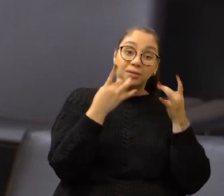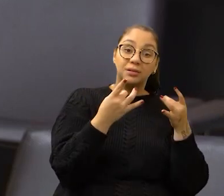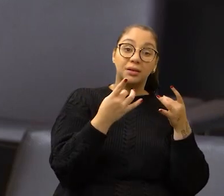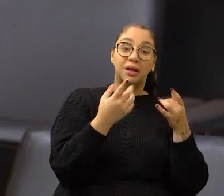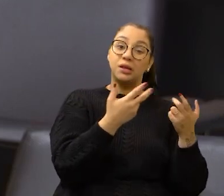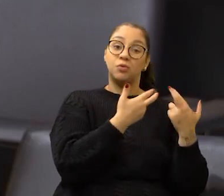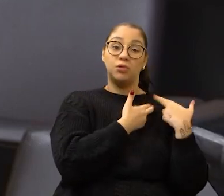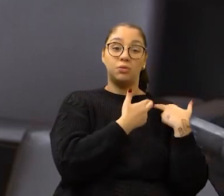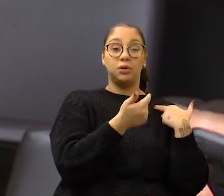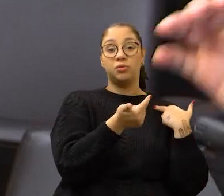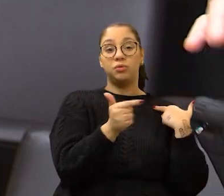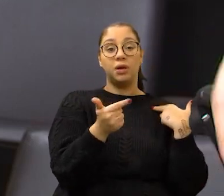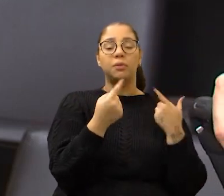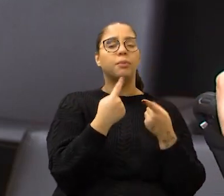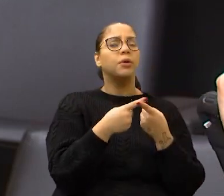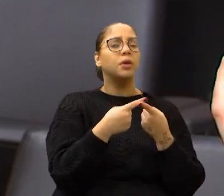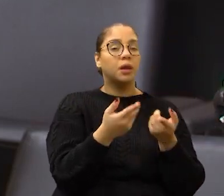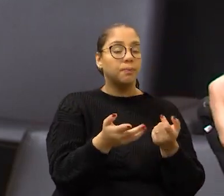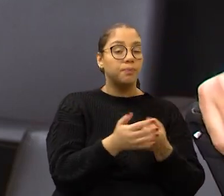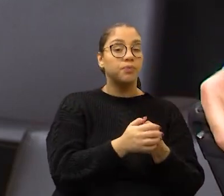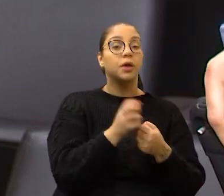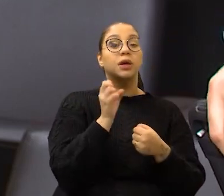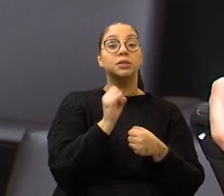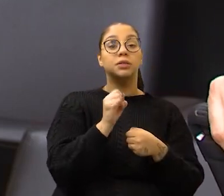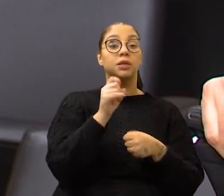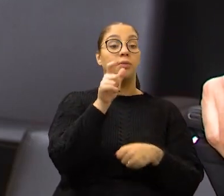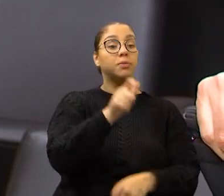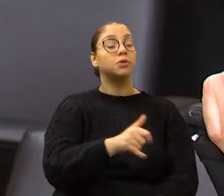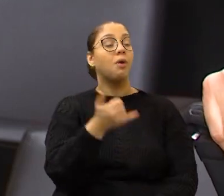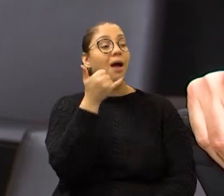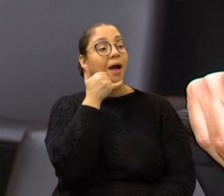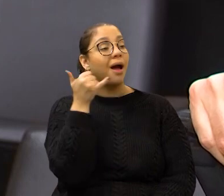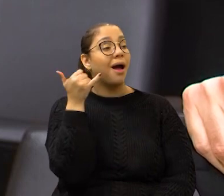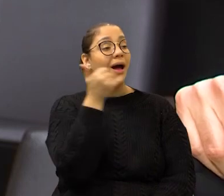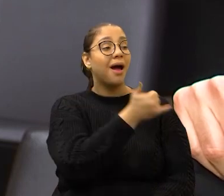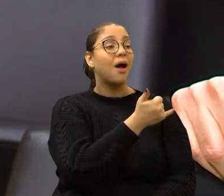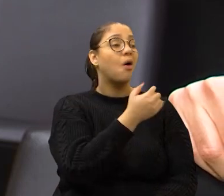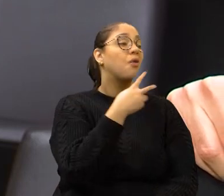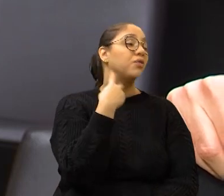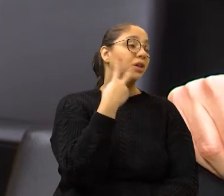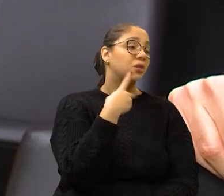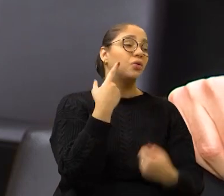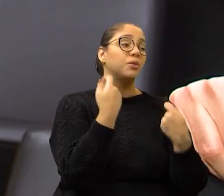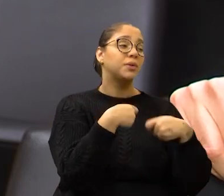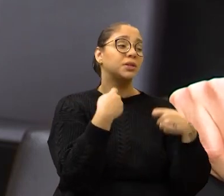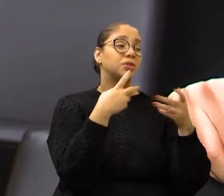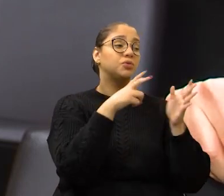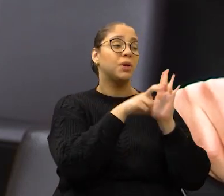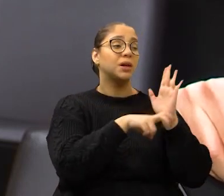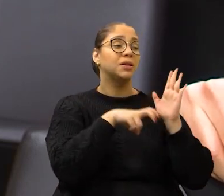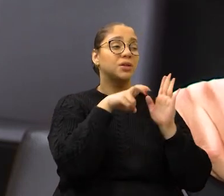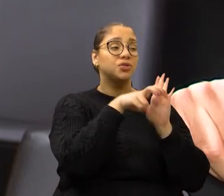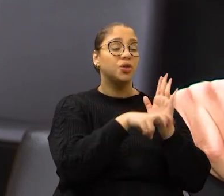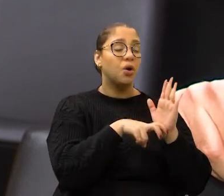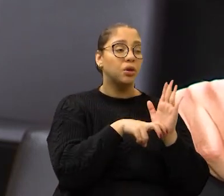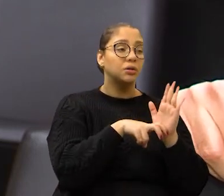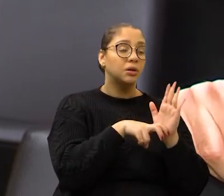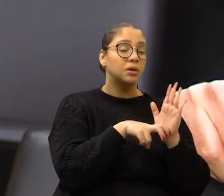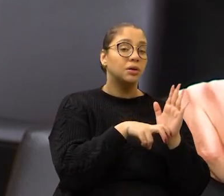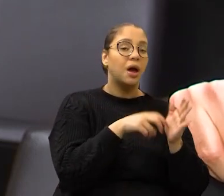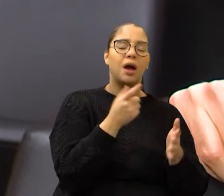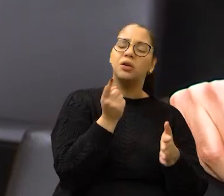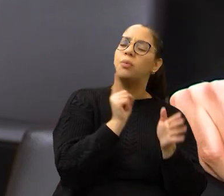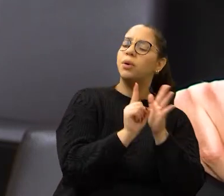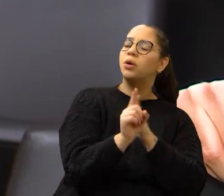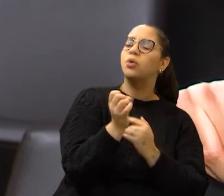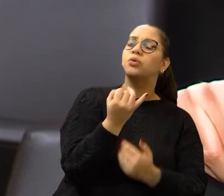atenção sem muita responsabilidade. Por quê? Porque se uma pessoa liga e diz assim, olha, vereador, eu preciso de uma cadeira de rodas.